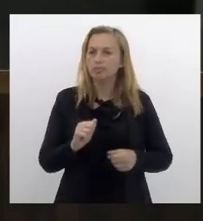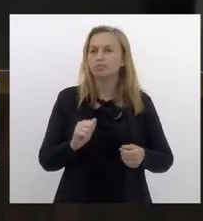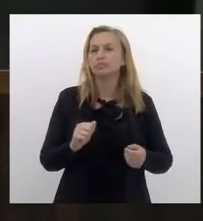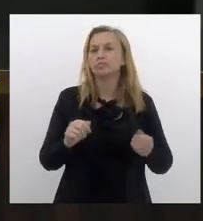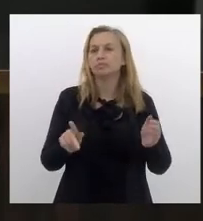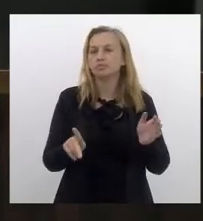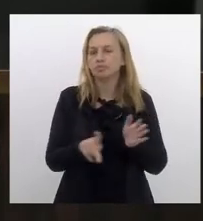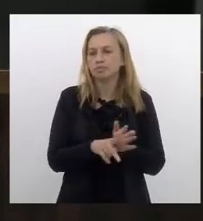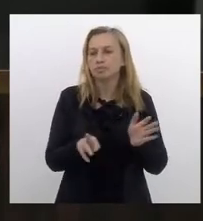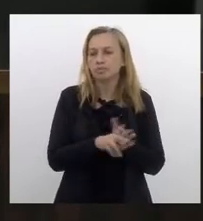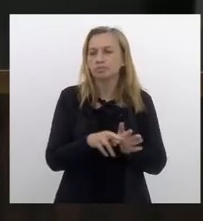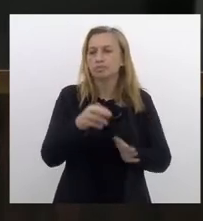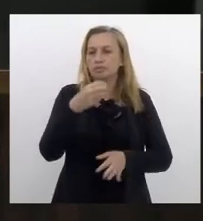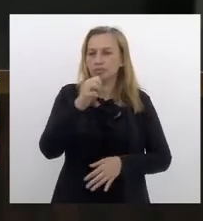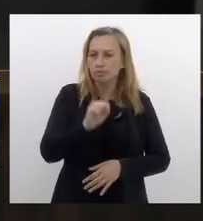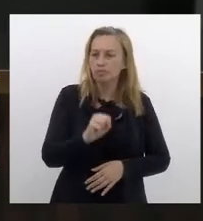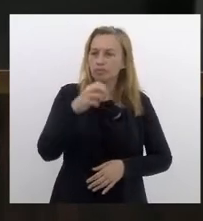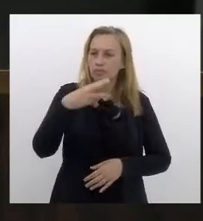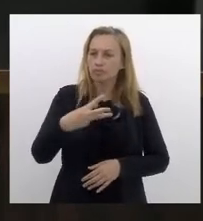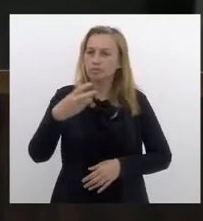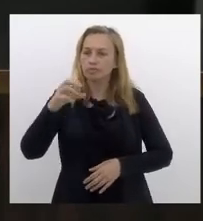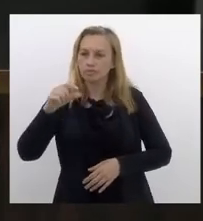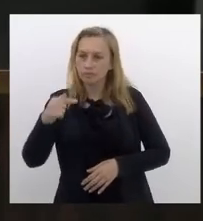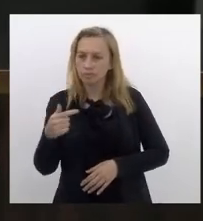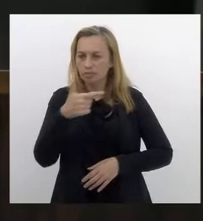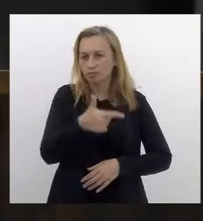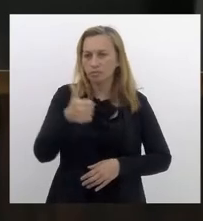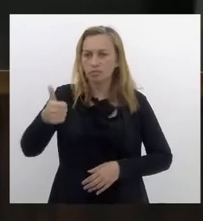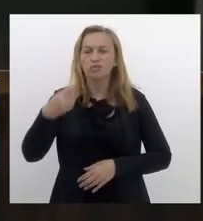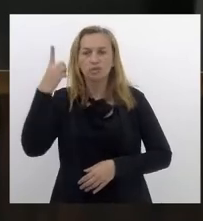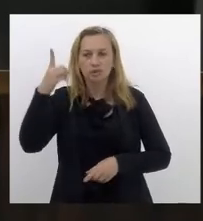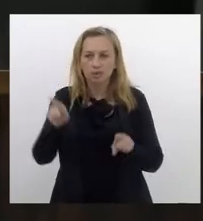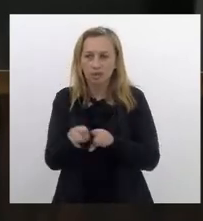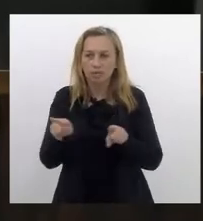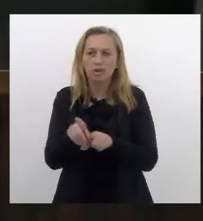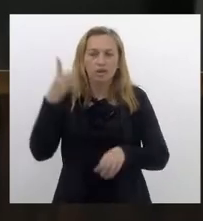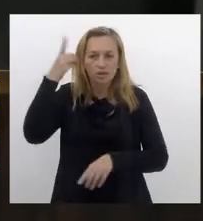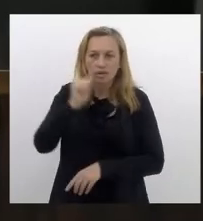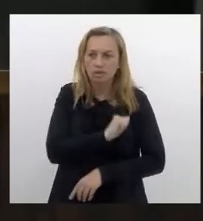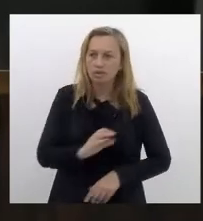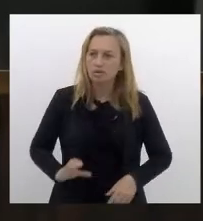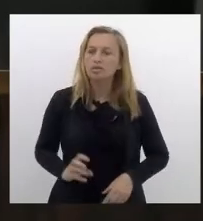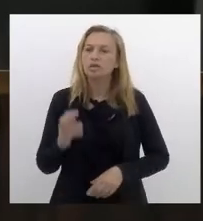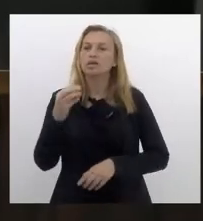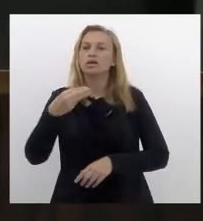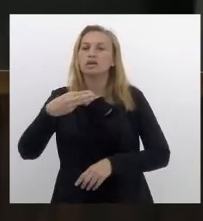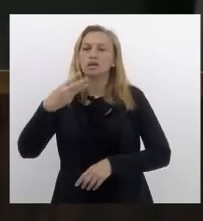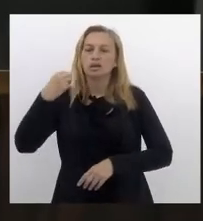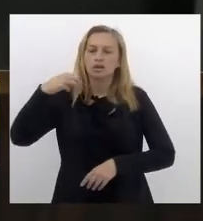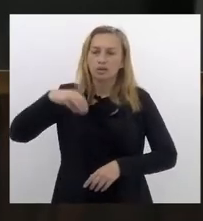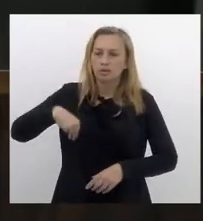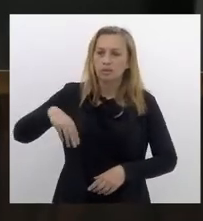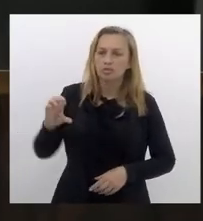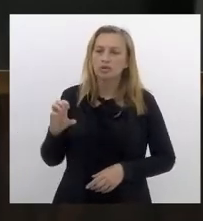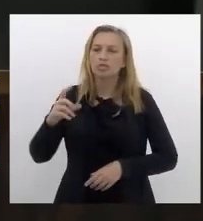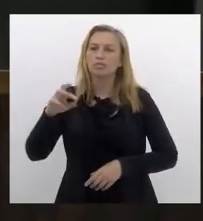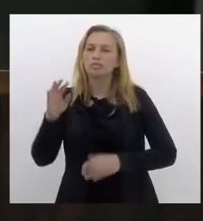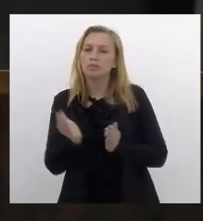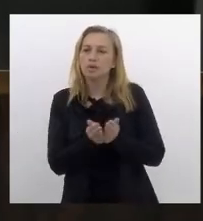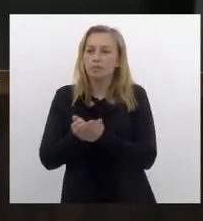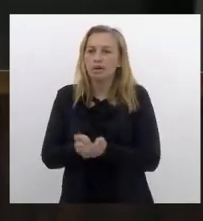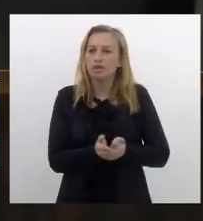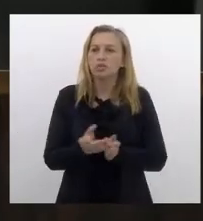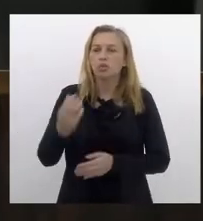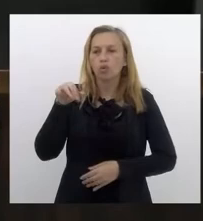resolução 837/2021, de autoria dos deputados, também dos deputados André Ciliano, Dionísio Lins, Carlos Mink, Bebeto, Subtenente Bernardo Eliomar Coelho,